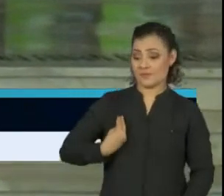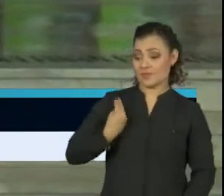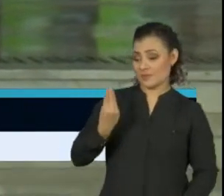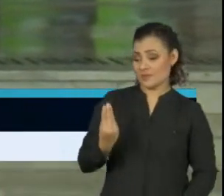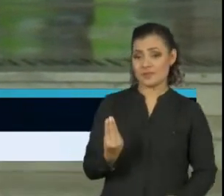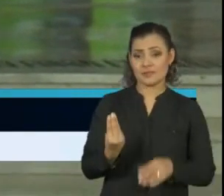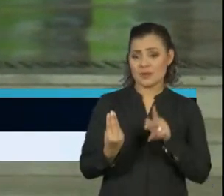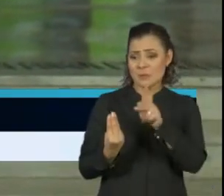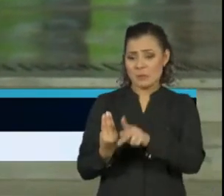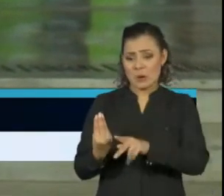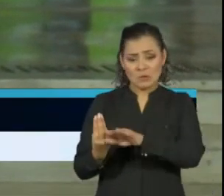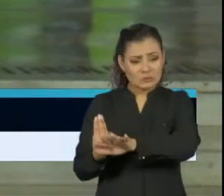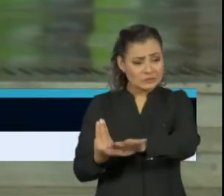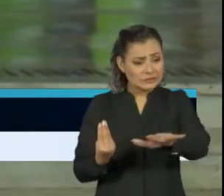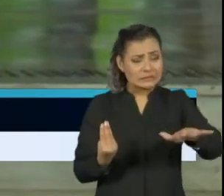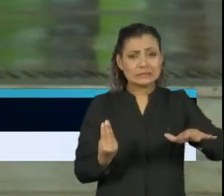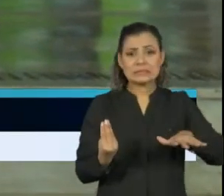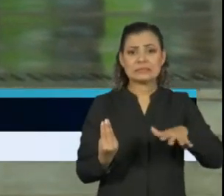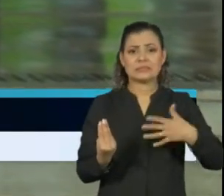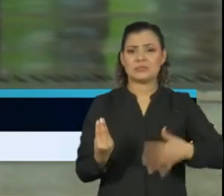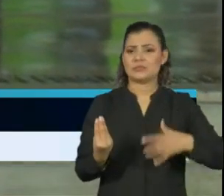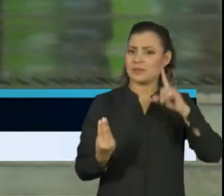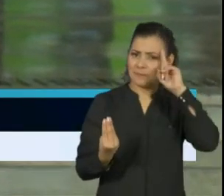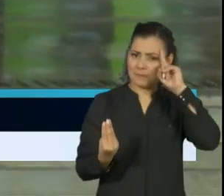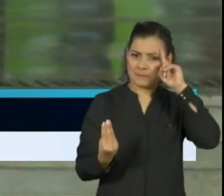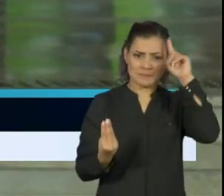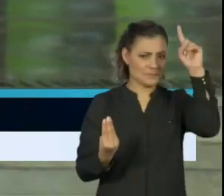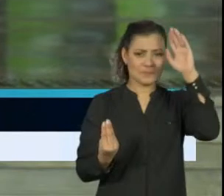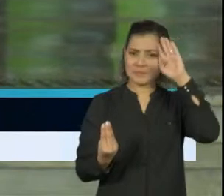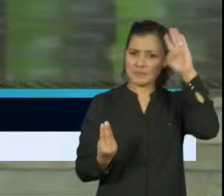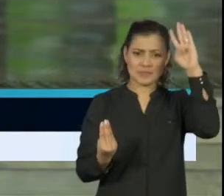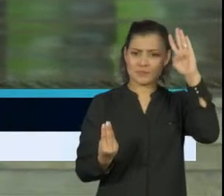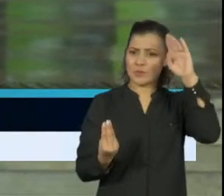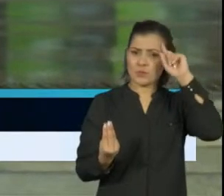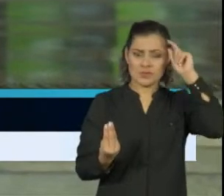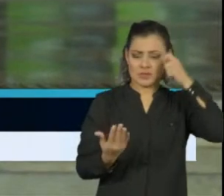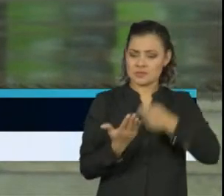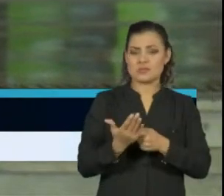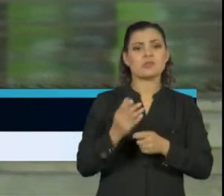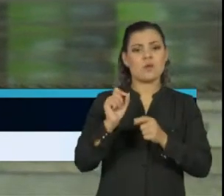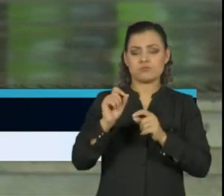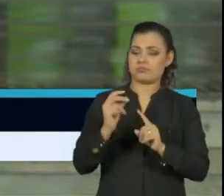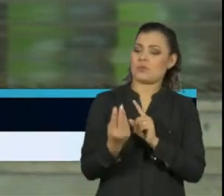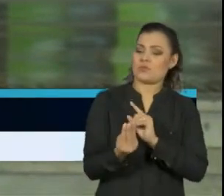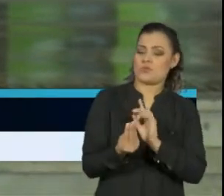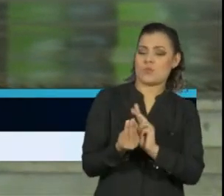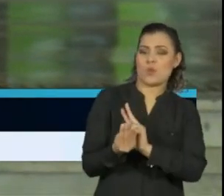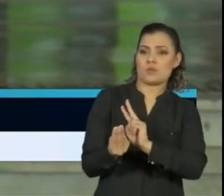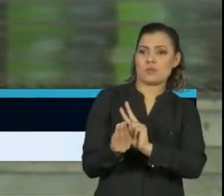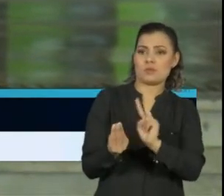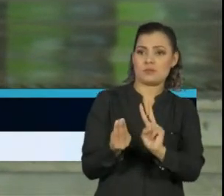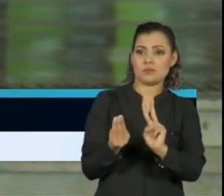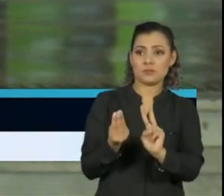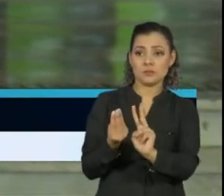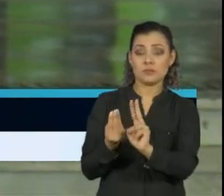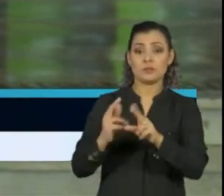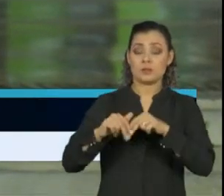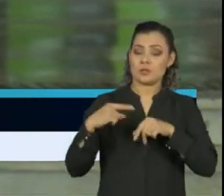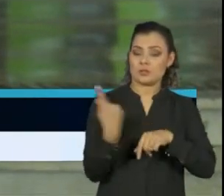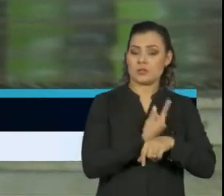pessoas está à frente das decisões do governo do Estado de São Paulo. E, nesse sentido, nós